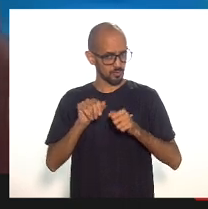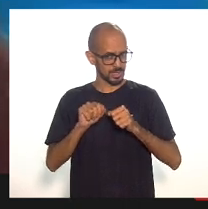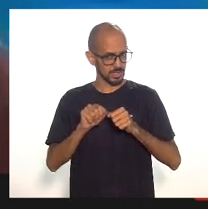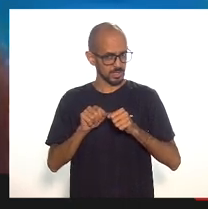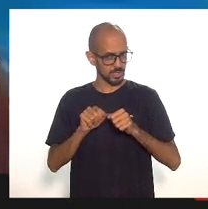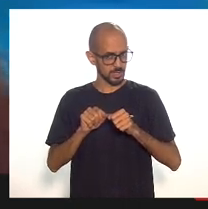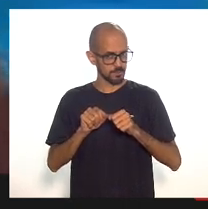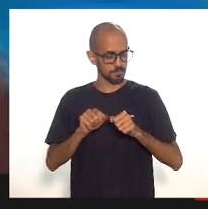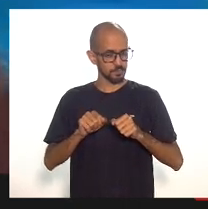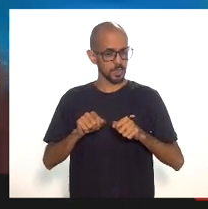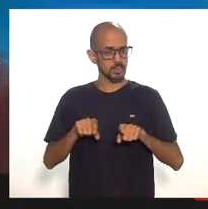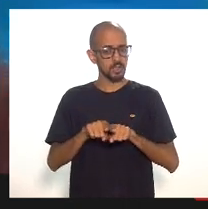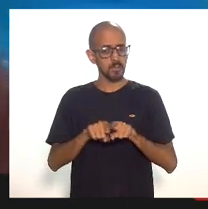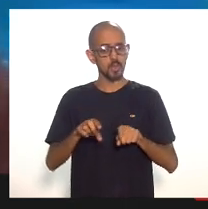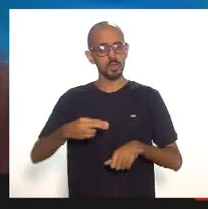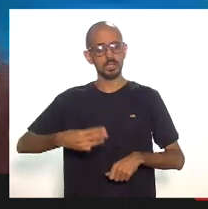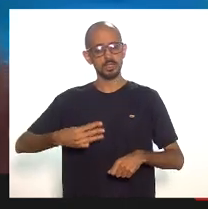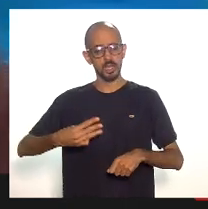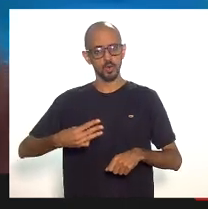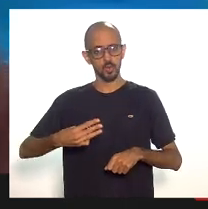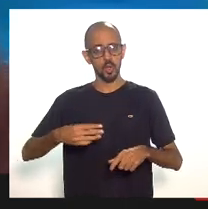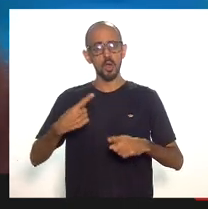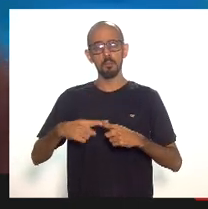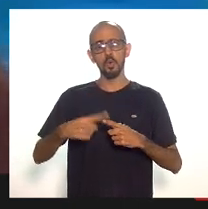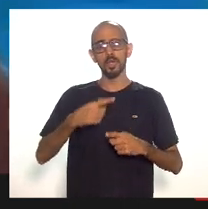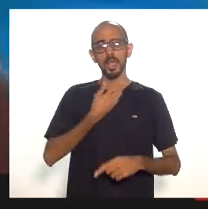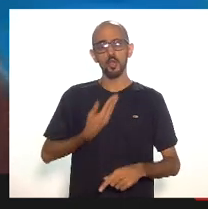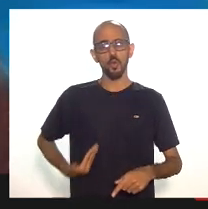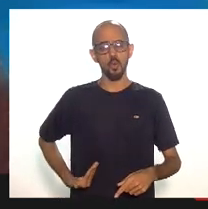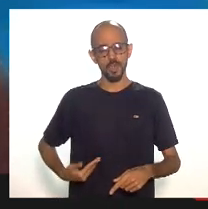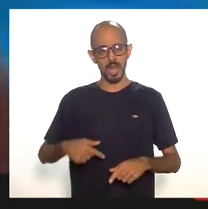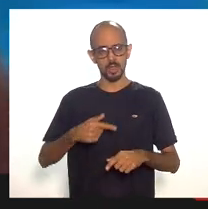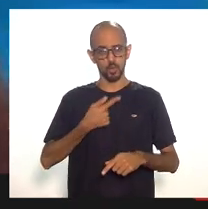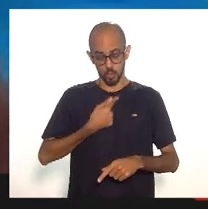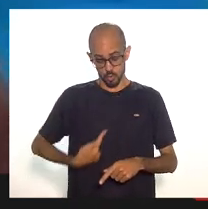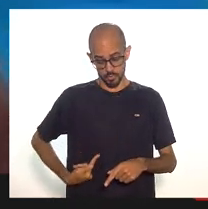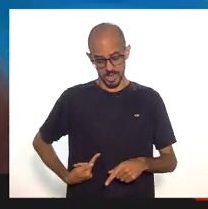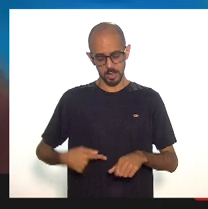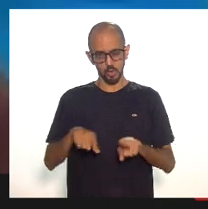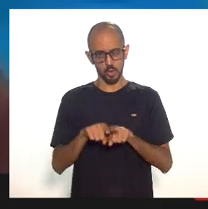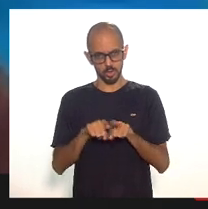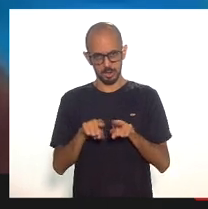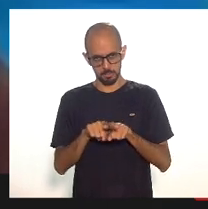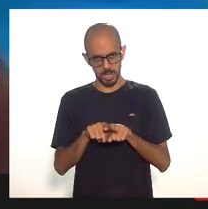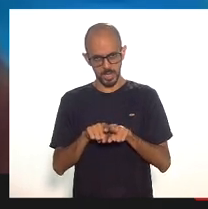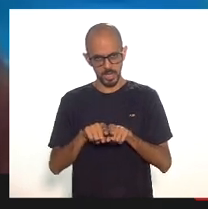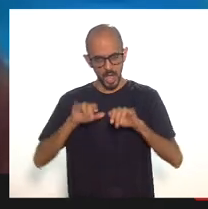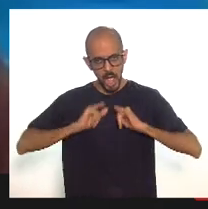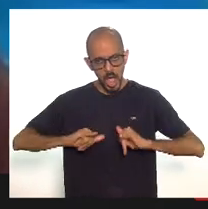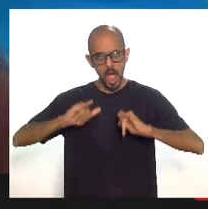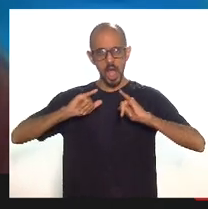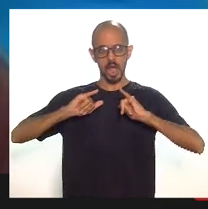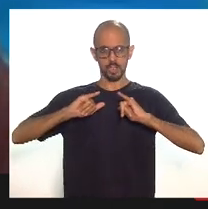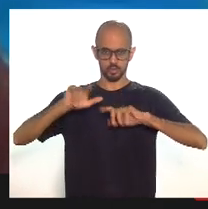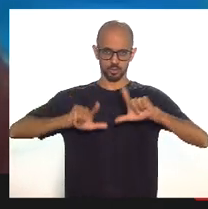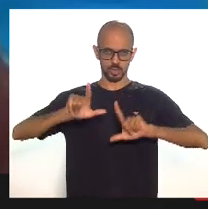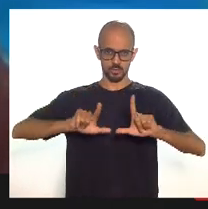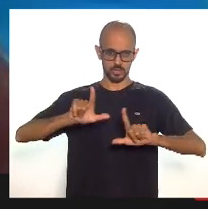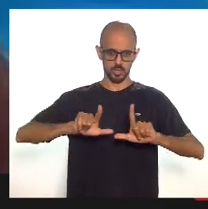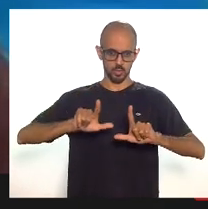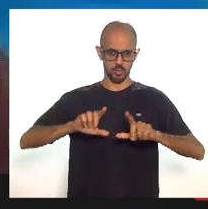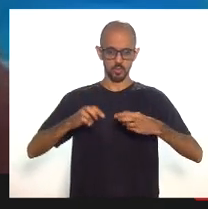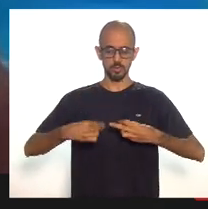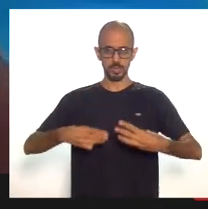da opção foi anunciado também pelo governador e depois por outras matérias da imprensa que o Ministério